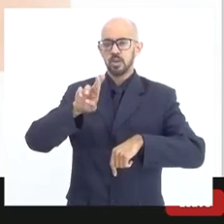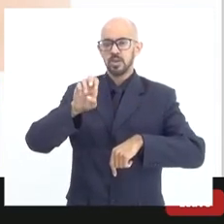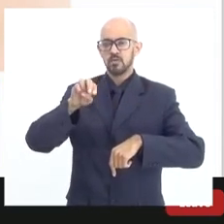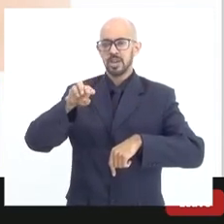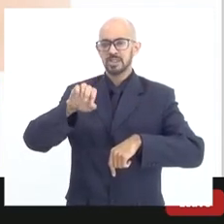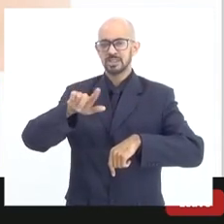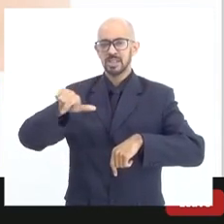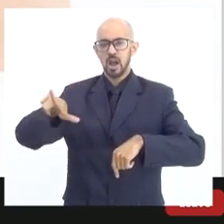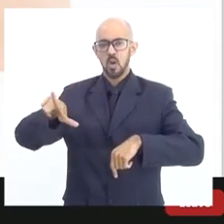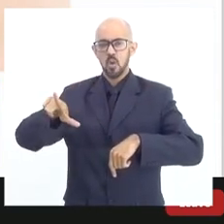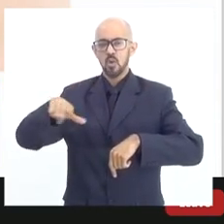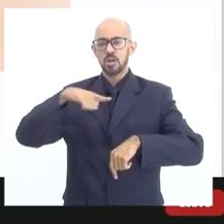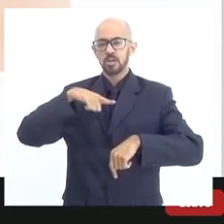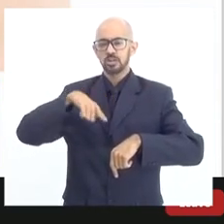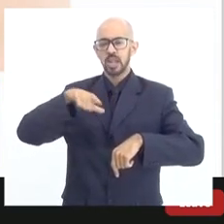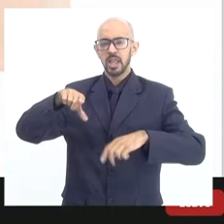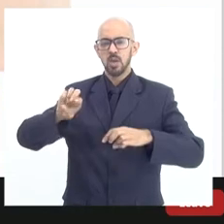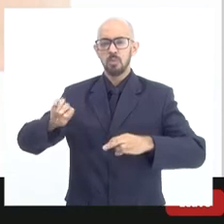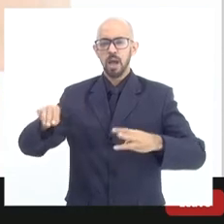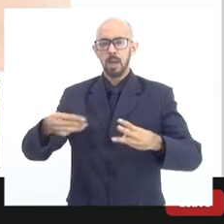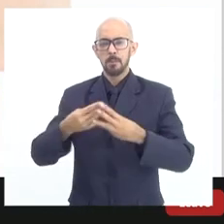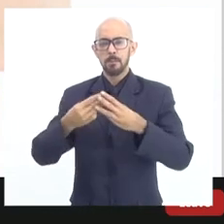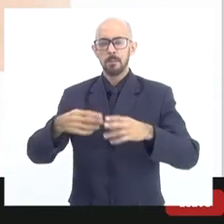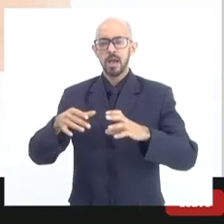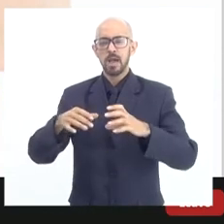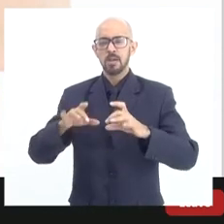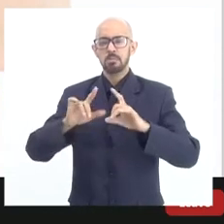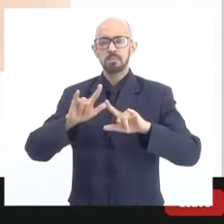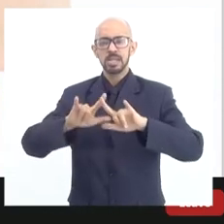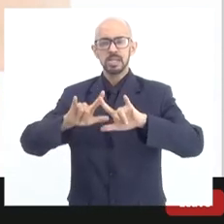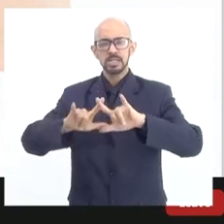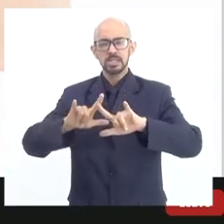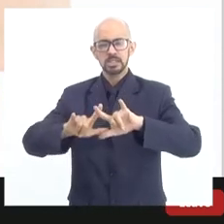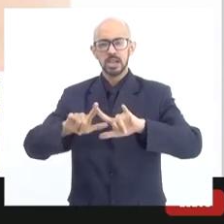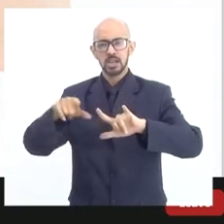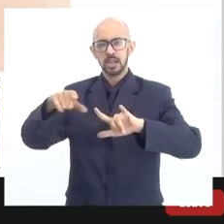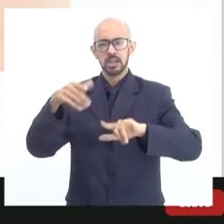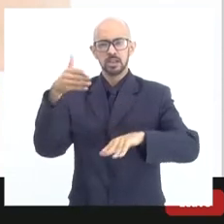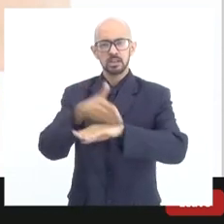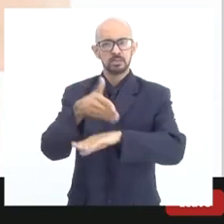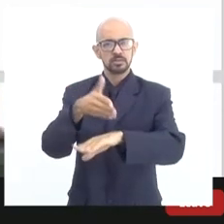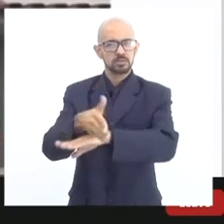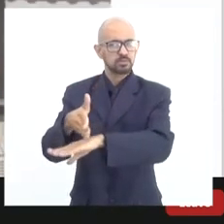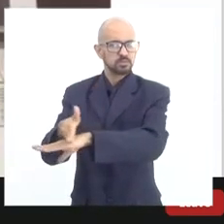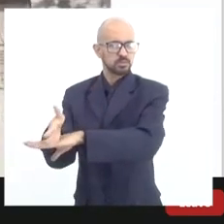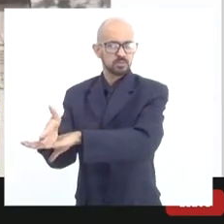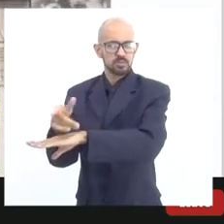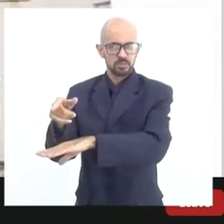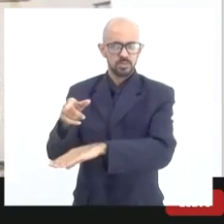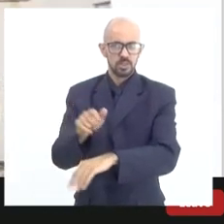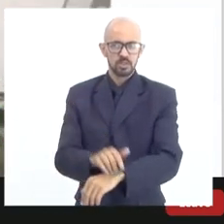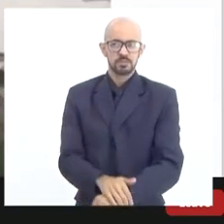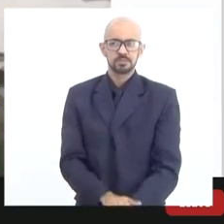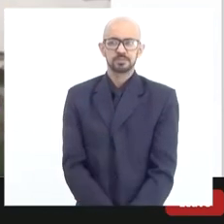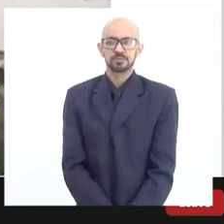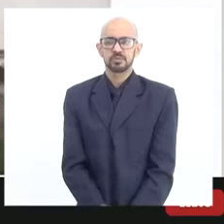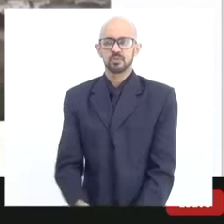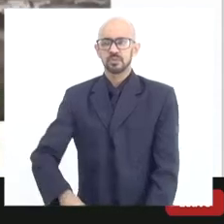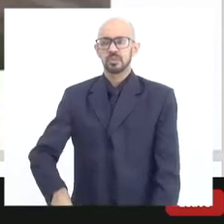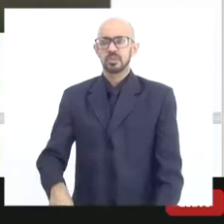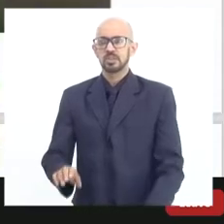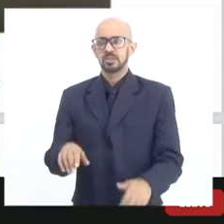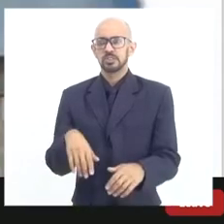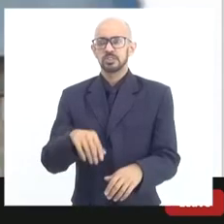milícia obscurantista ocupando lugares públicos, são os obscurantistas, né, os fascistas. Jesus é dono